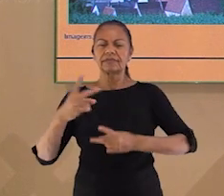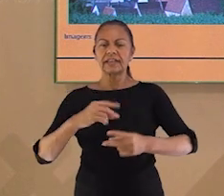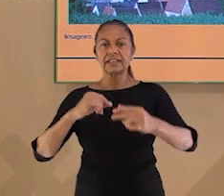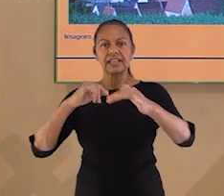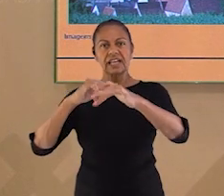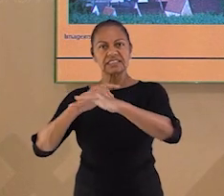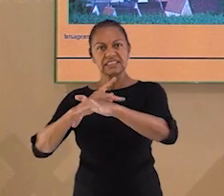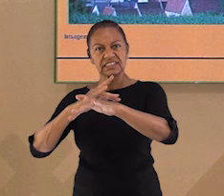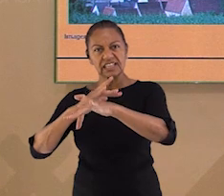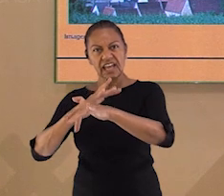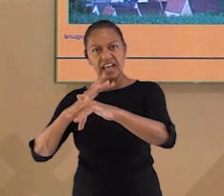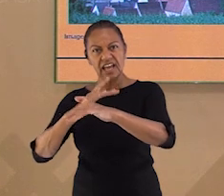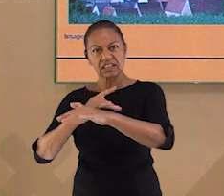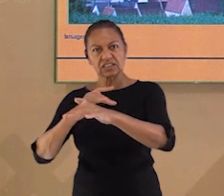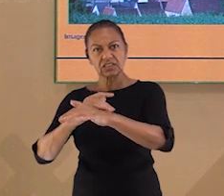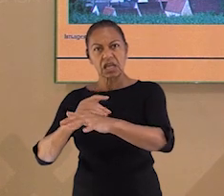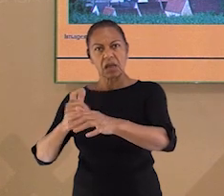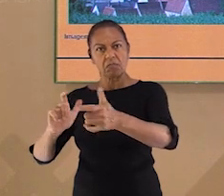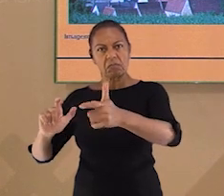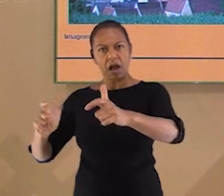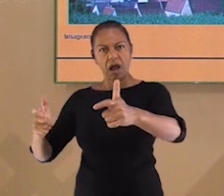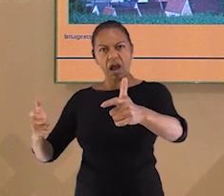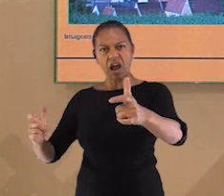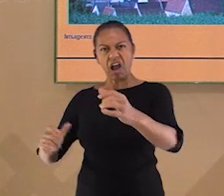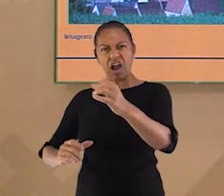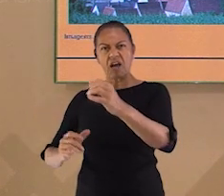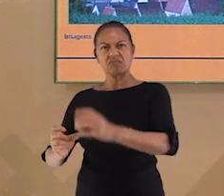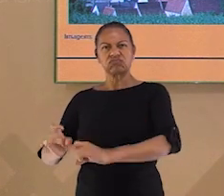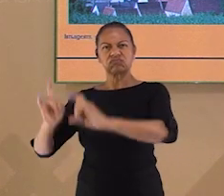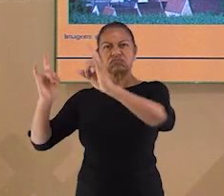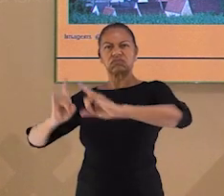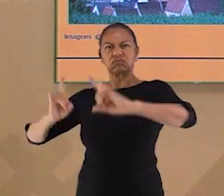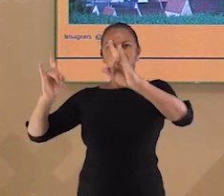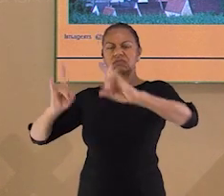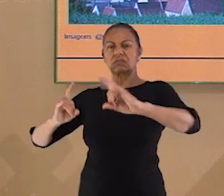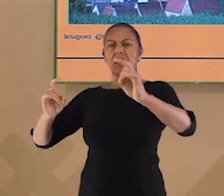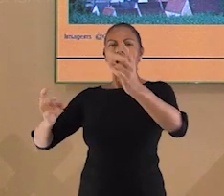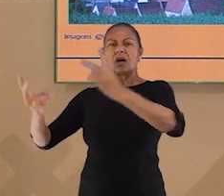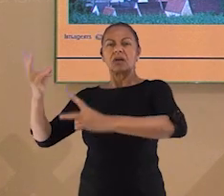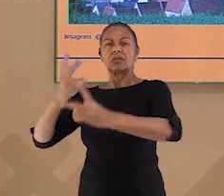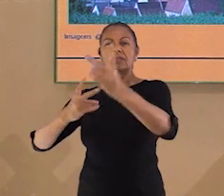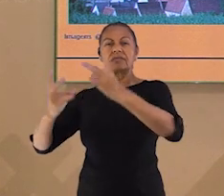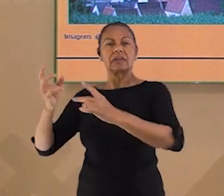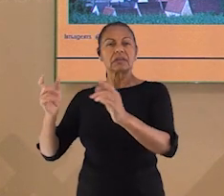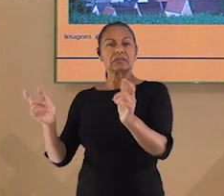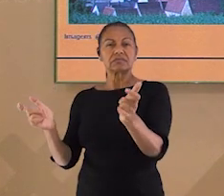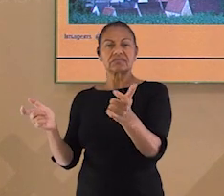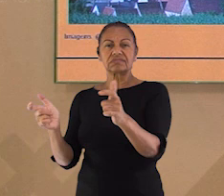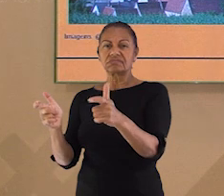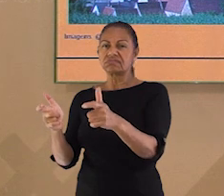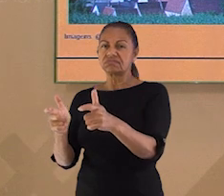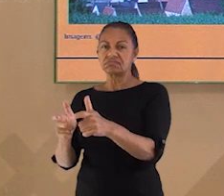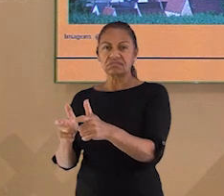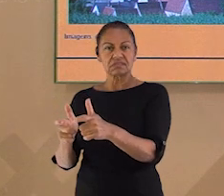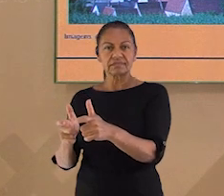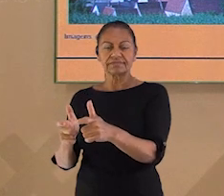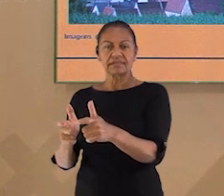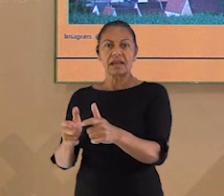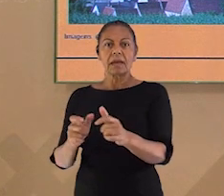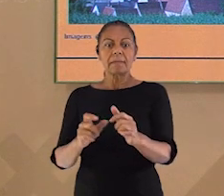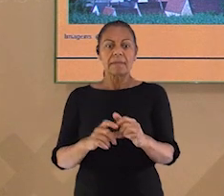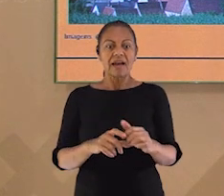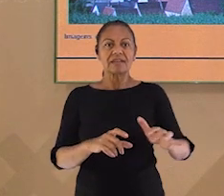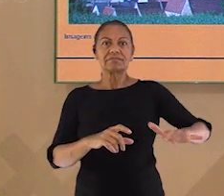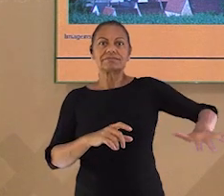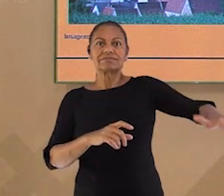cidades pequenas? É normal o vento não ter tanta circulação nesses ambientes, onde há muitas